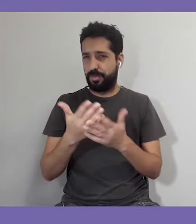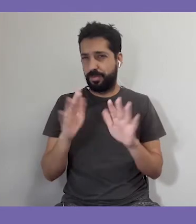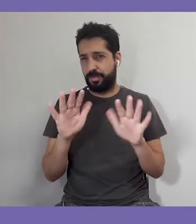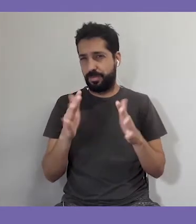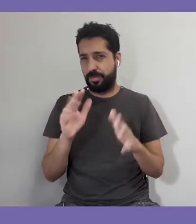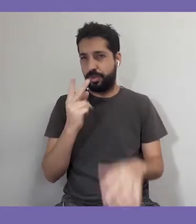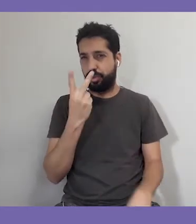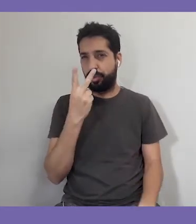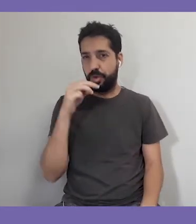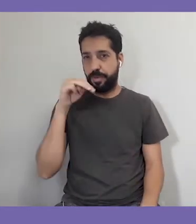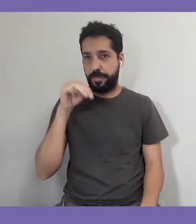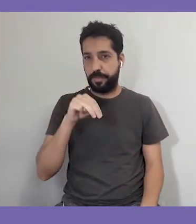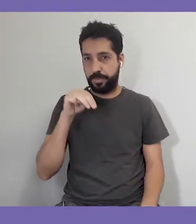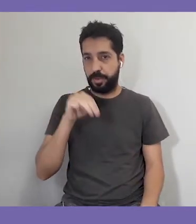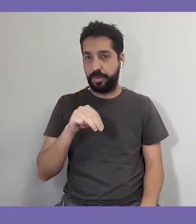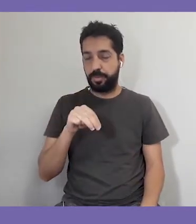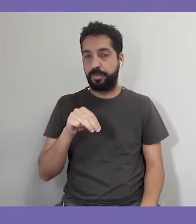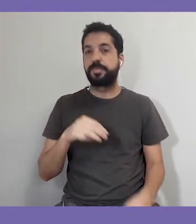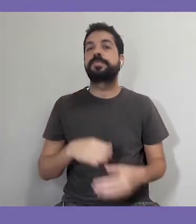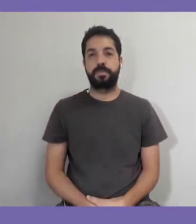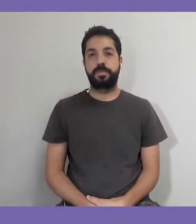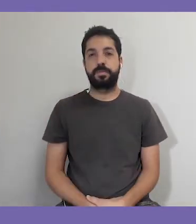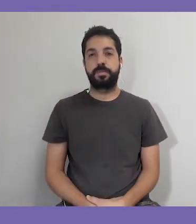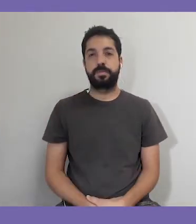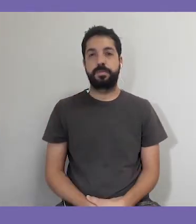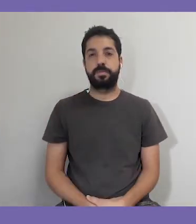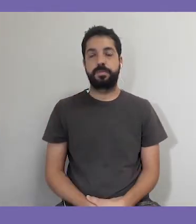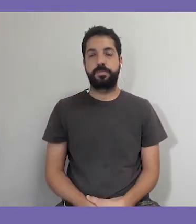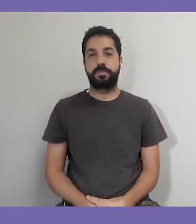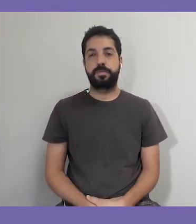gente começa, daqui a 2 minutos.